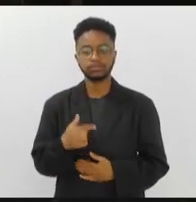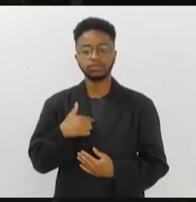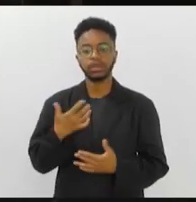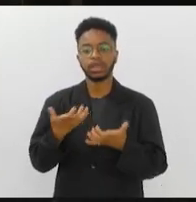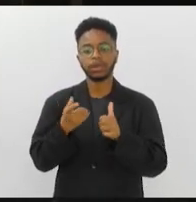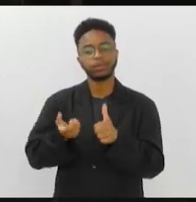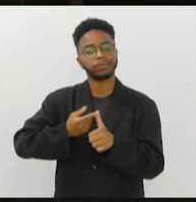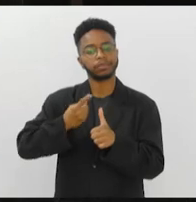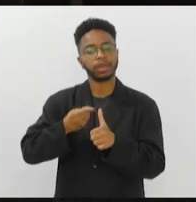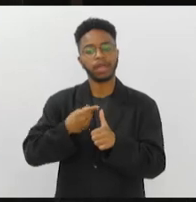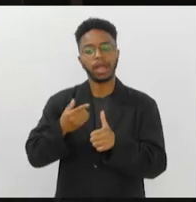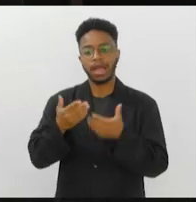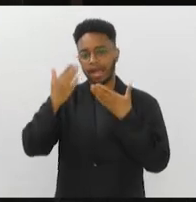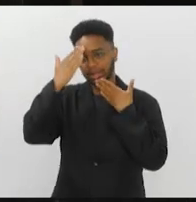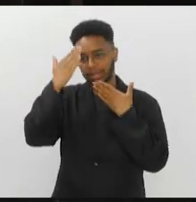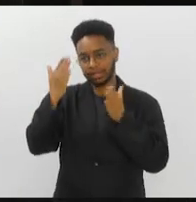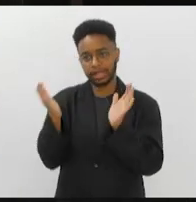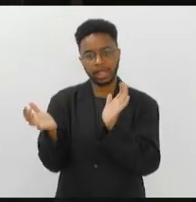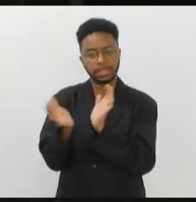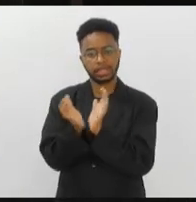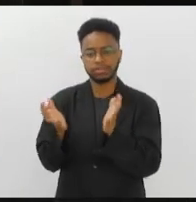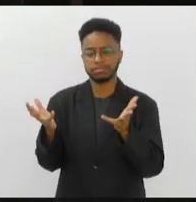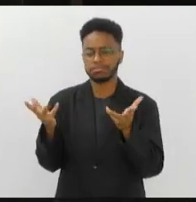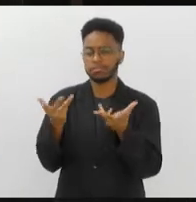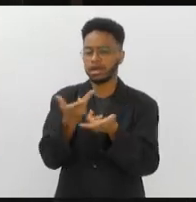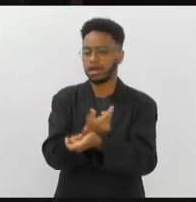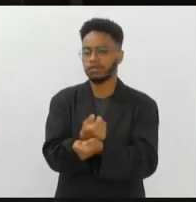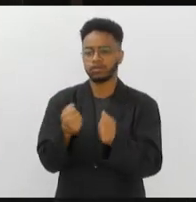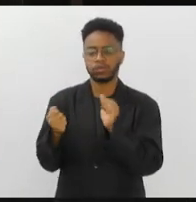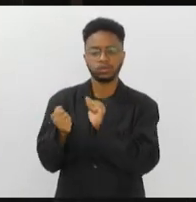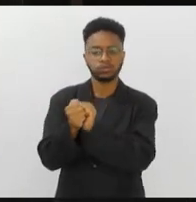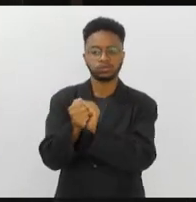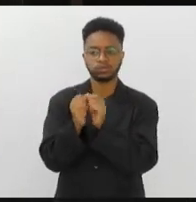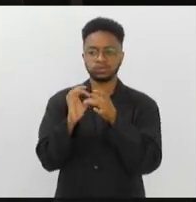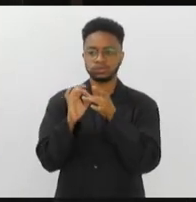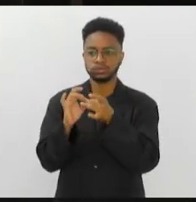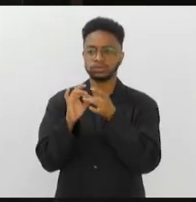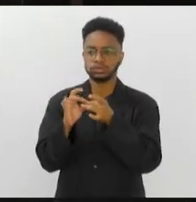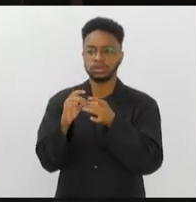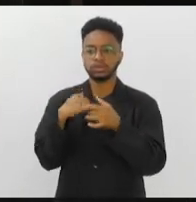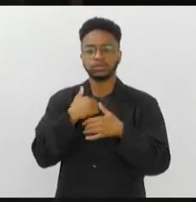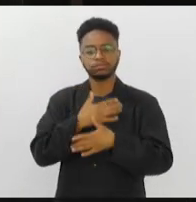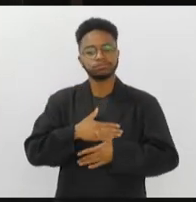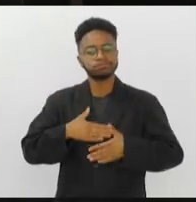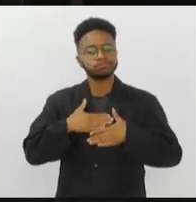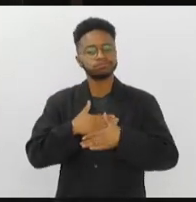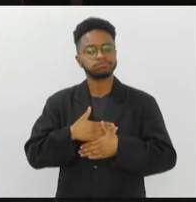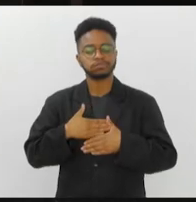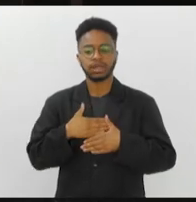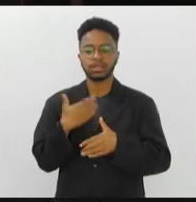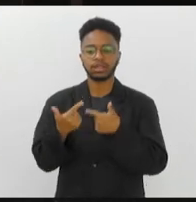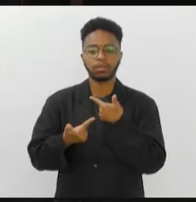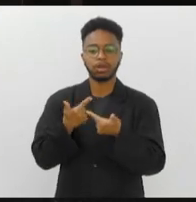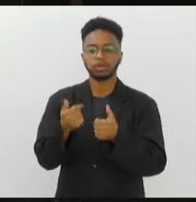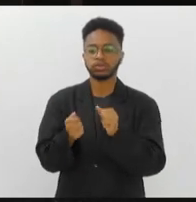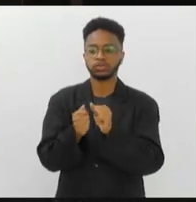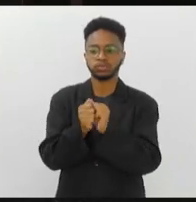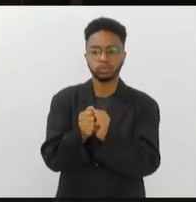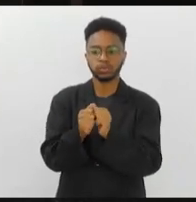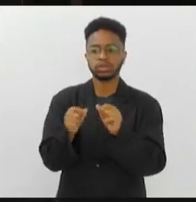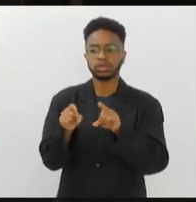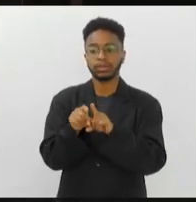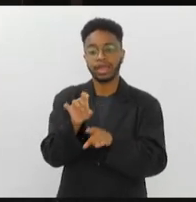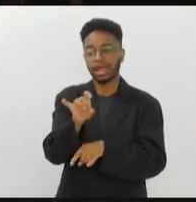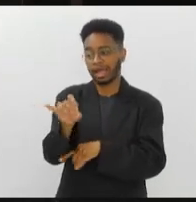de agradecer a equipe incrível que eu tenho, a qual tenho o prazer enorme de trabalhar. Cada um